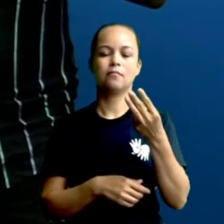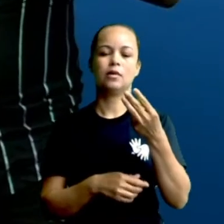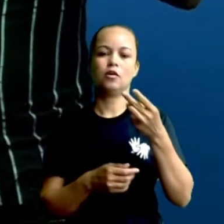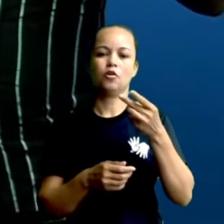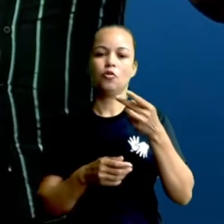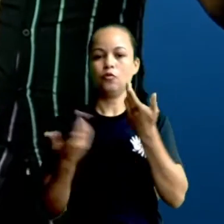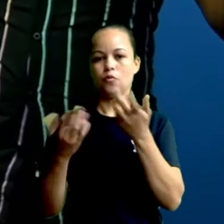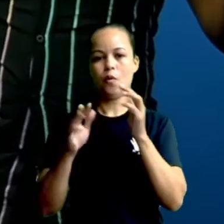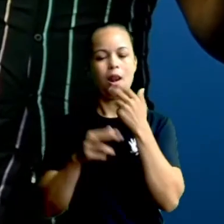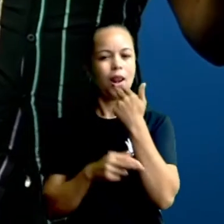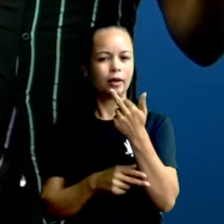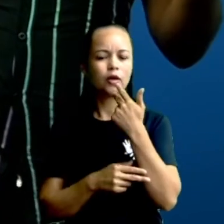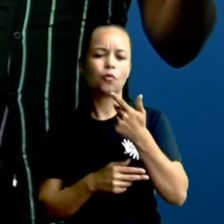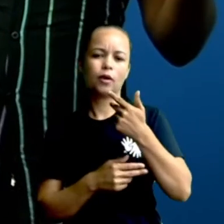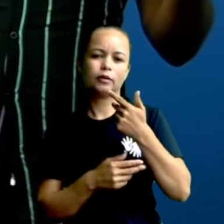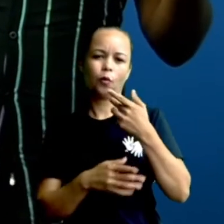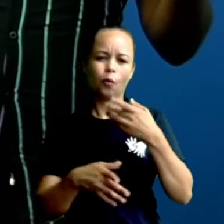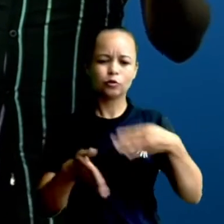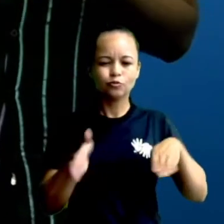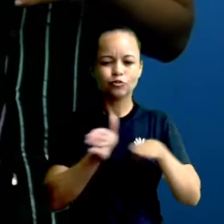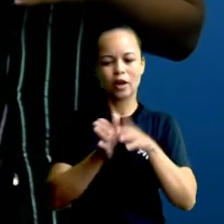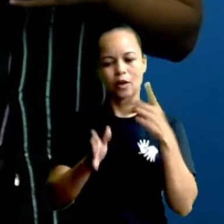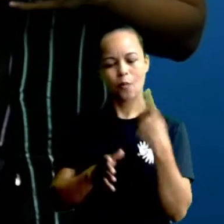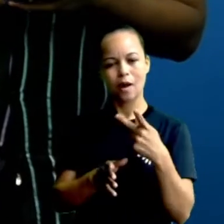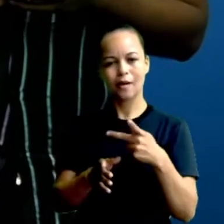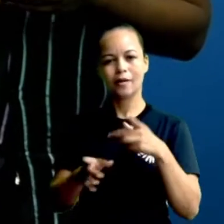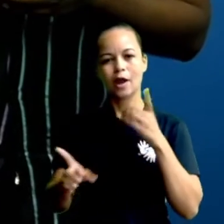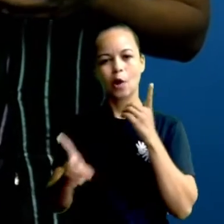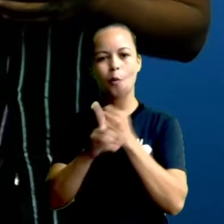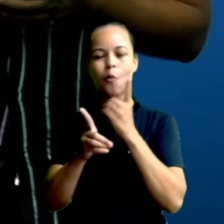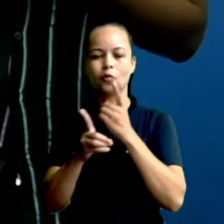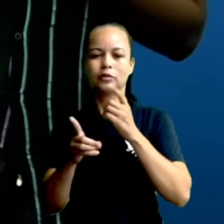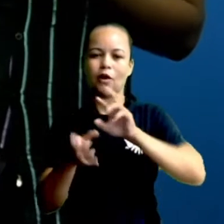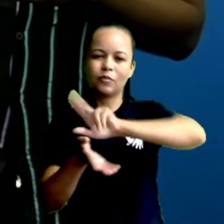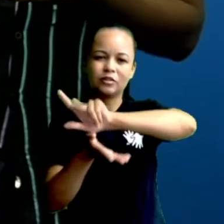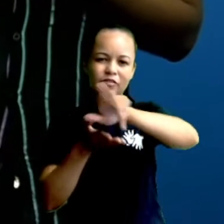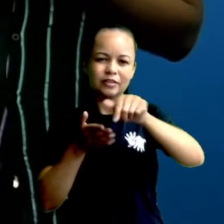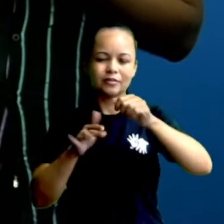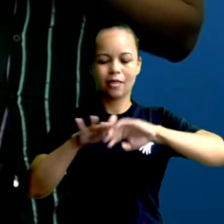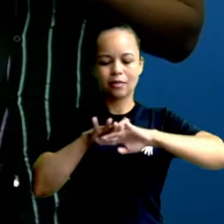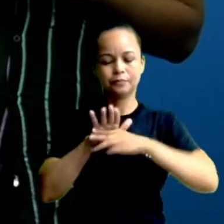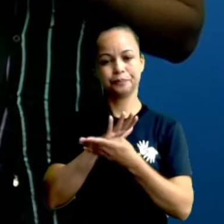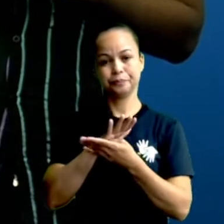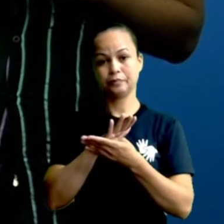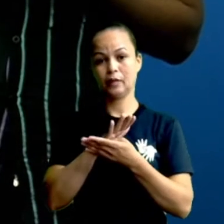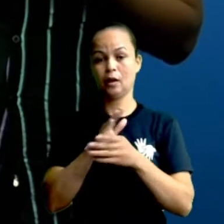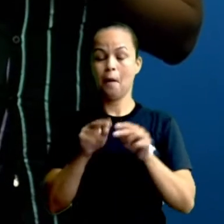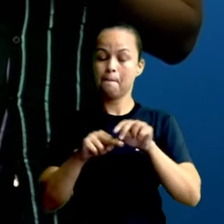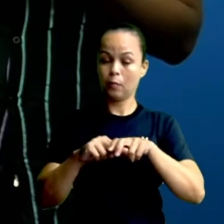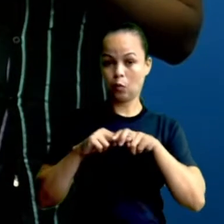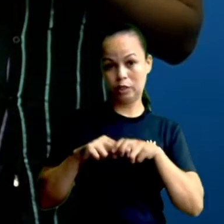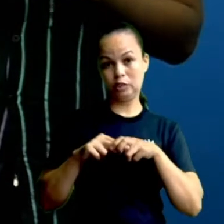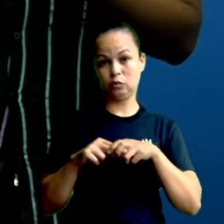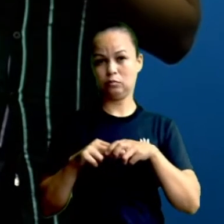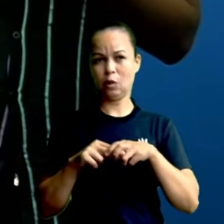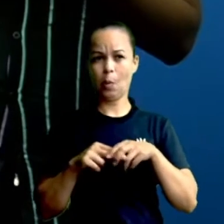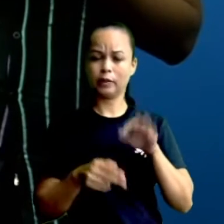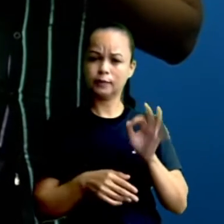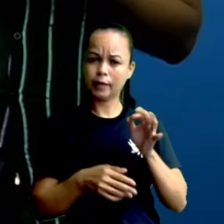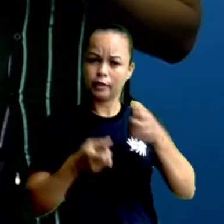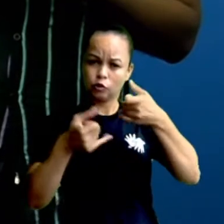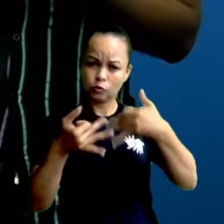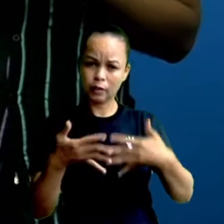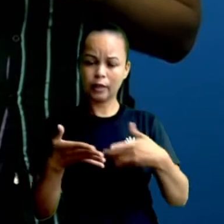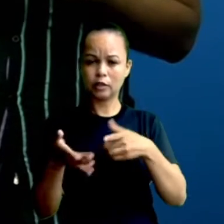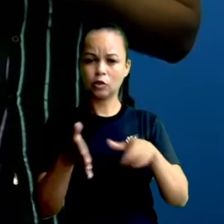eles encontram uma diversidade de costume. Por isso que não é correto a gente afirmar que quem vivia aqui antes